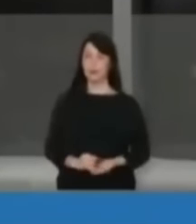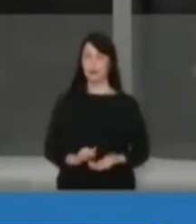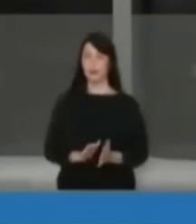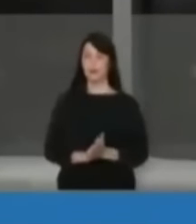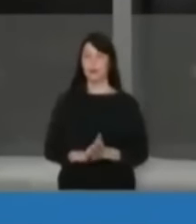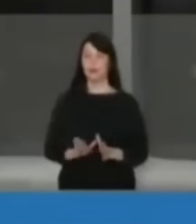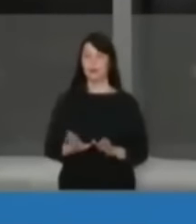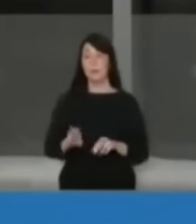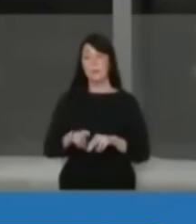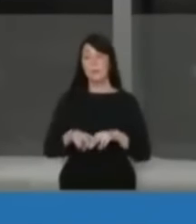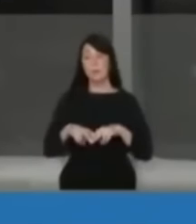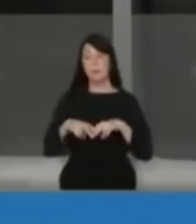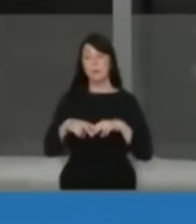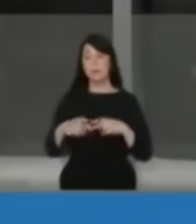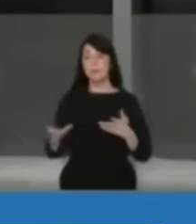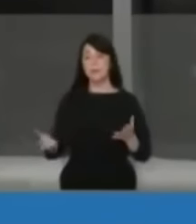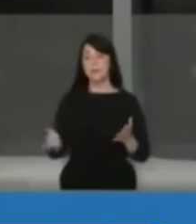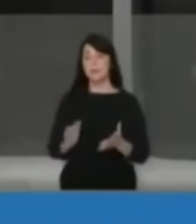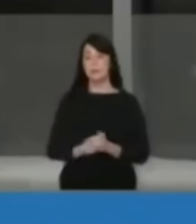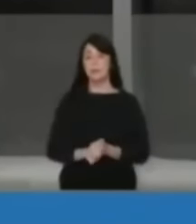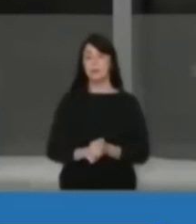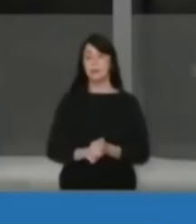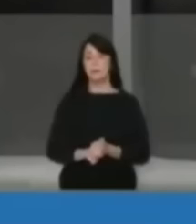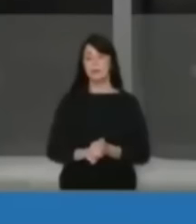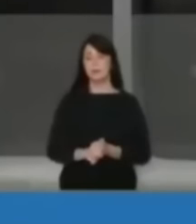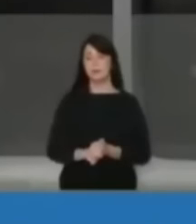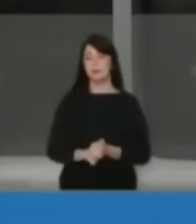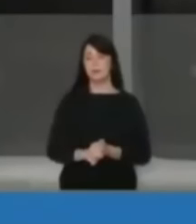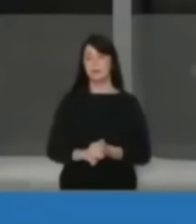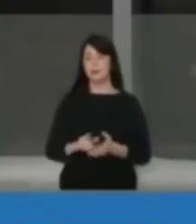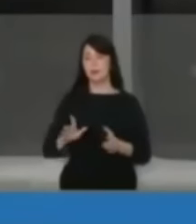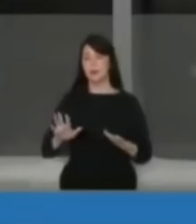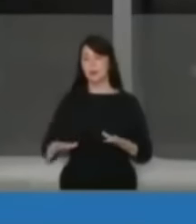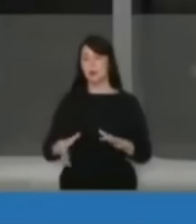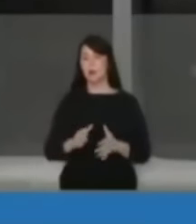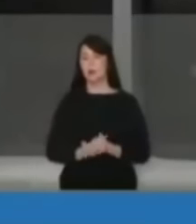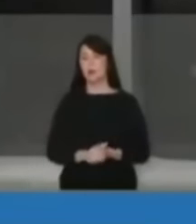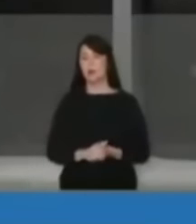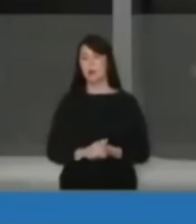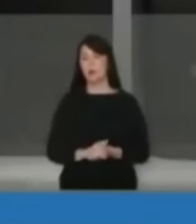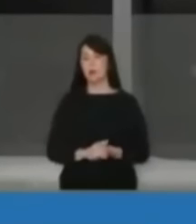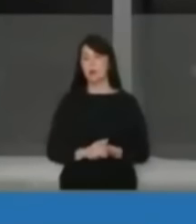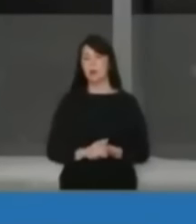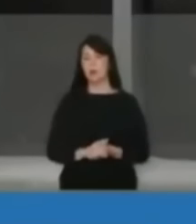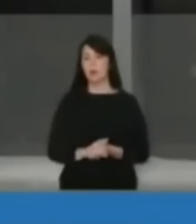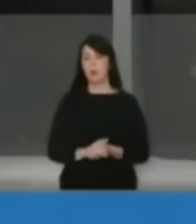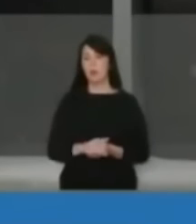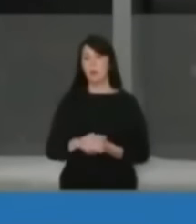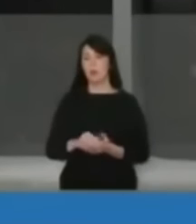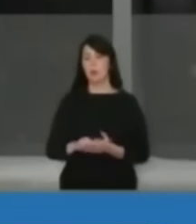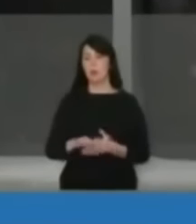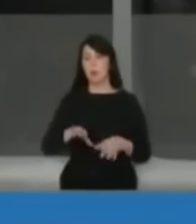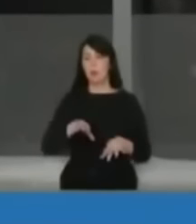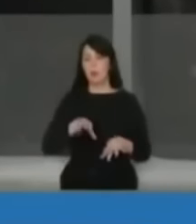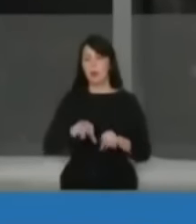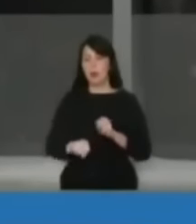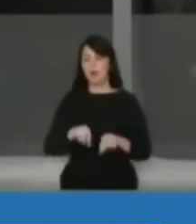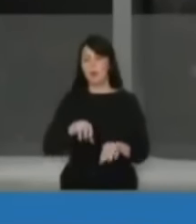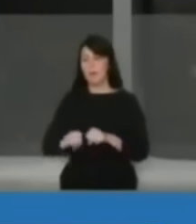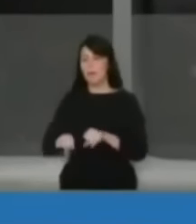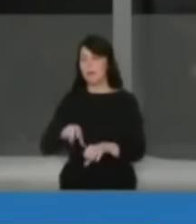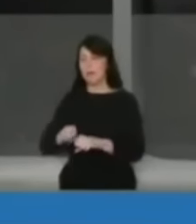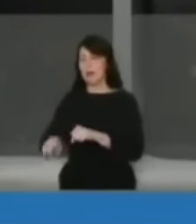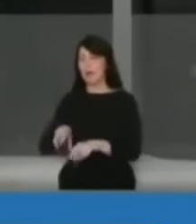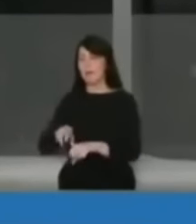por isso, eles não falam uma vírgula sobre o massacre que está sendo feito contra o povo palestino. Pelo contrário,